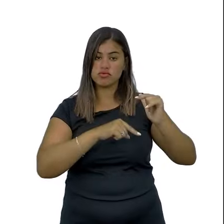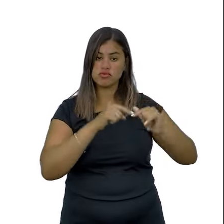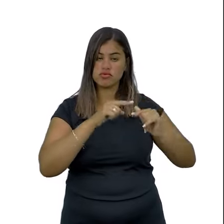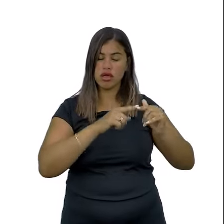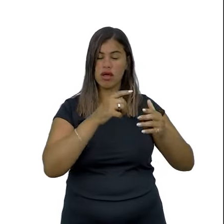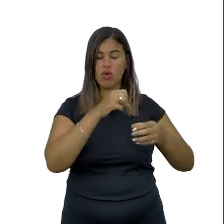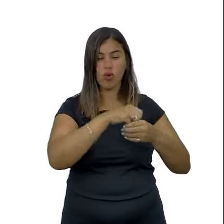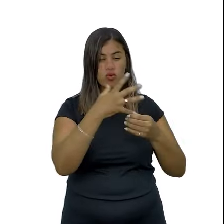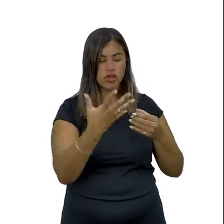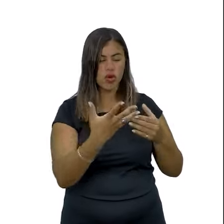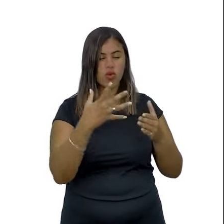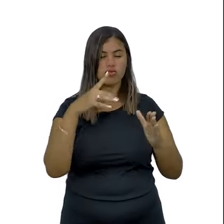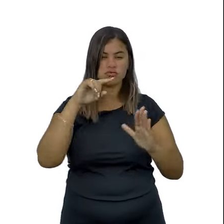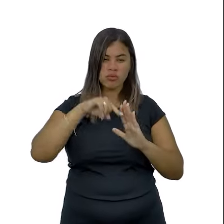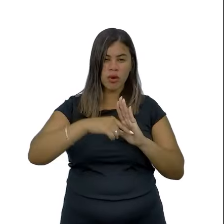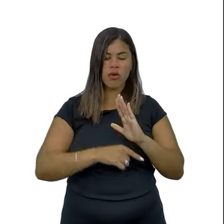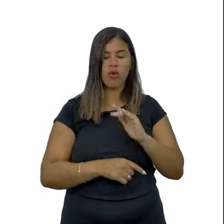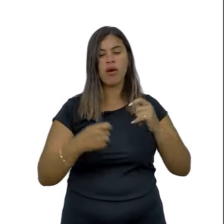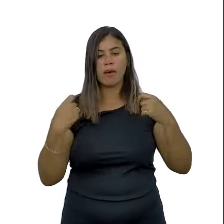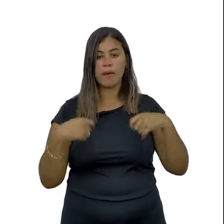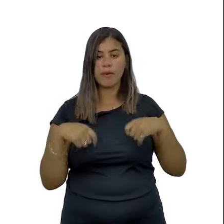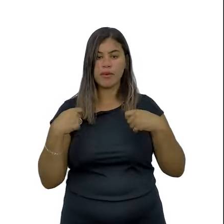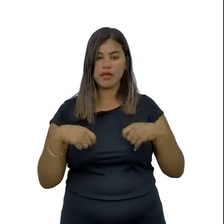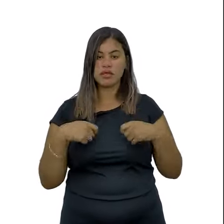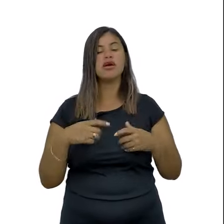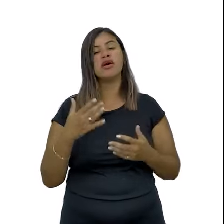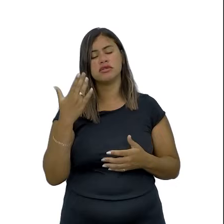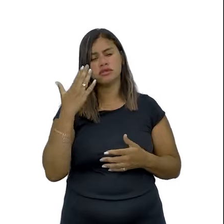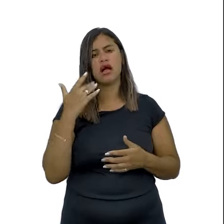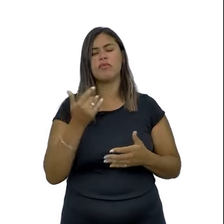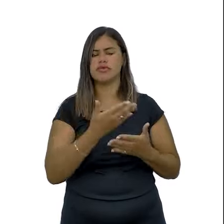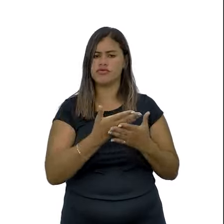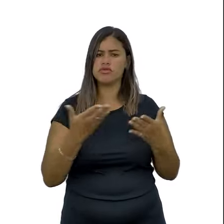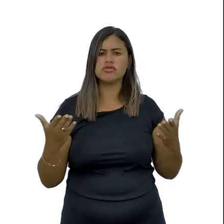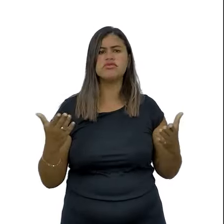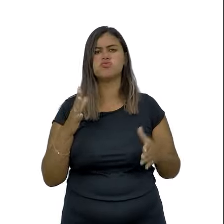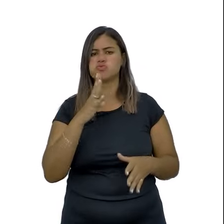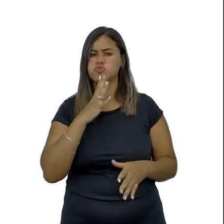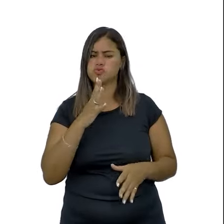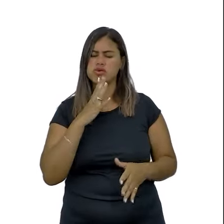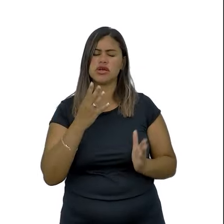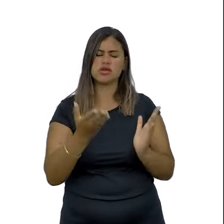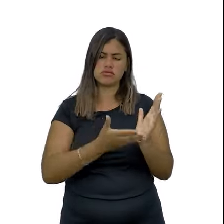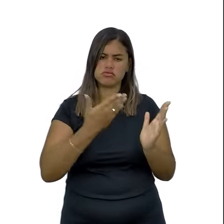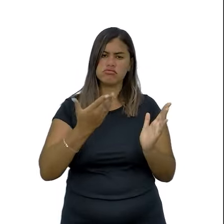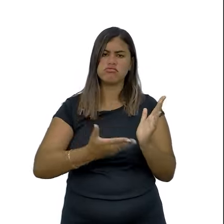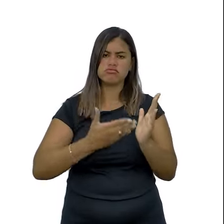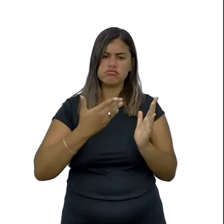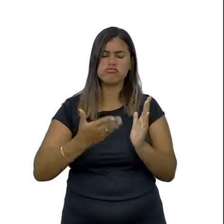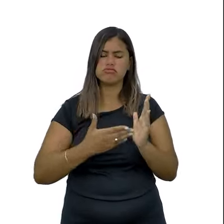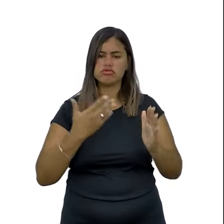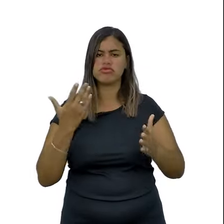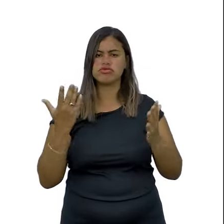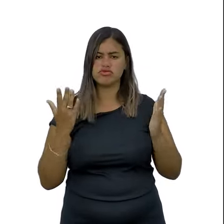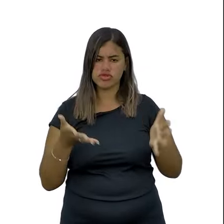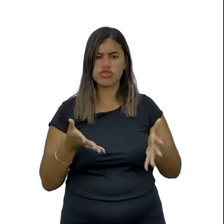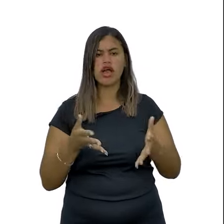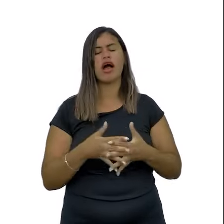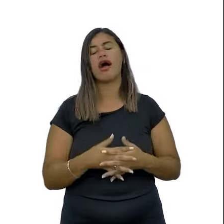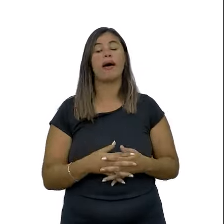material. Sabemos que vocês já conhecem o material, não é a primeira vez que vocês se deparam com